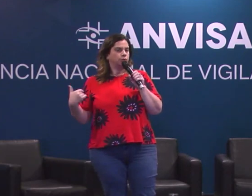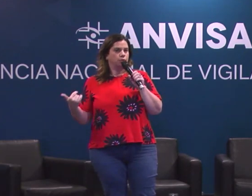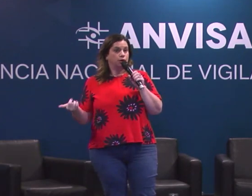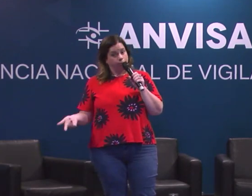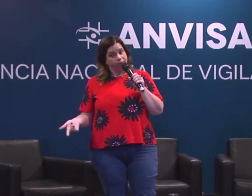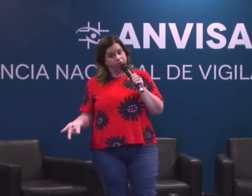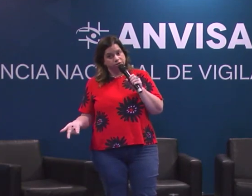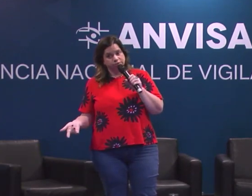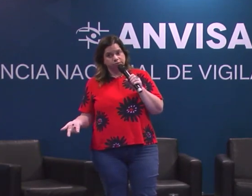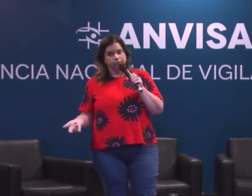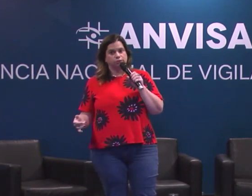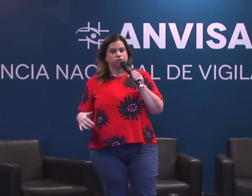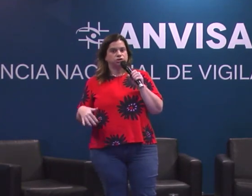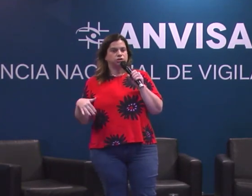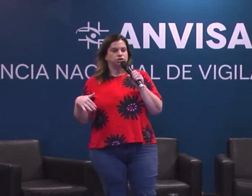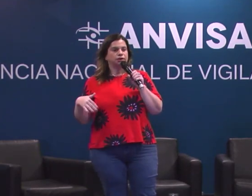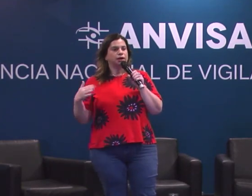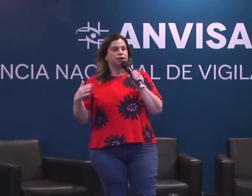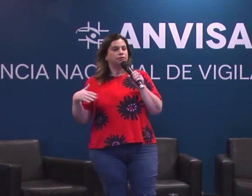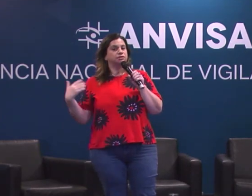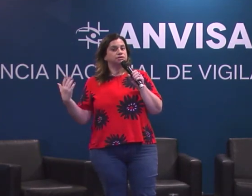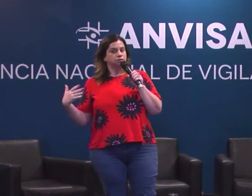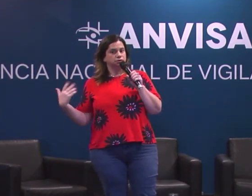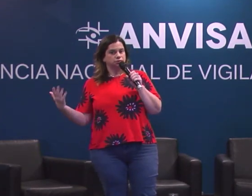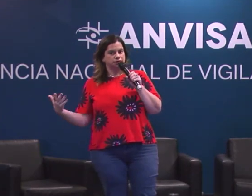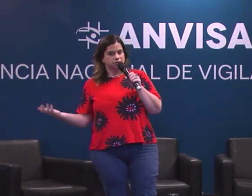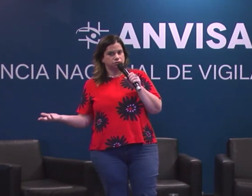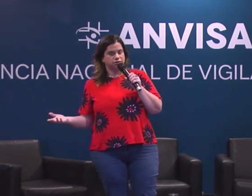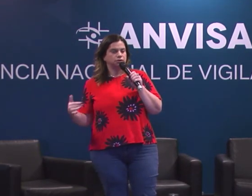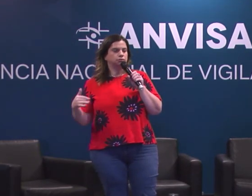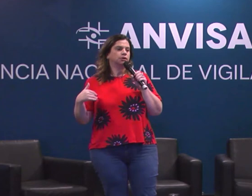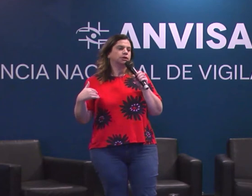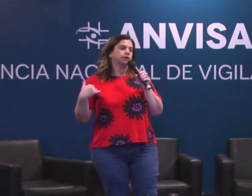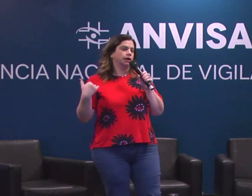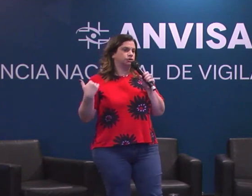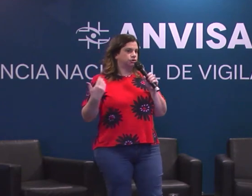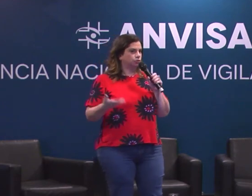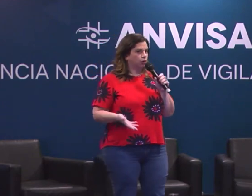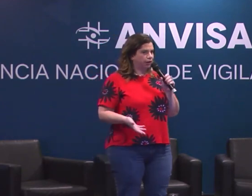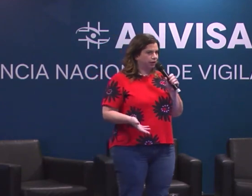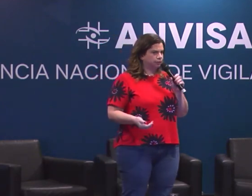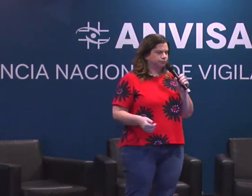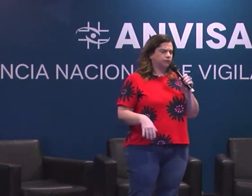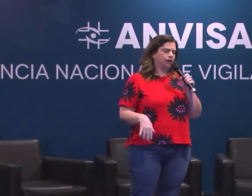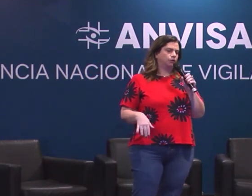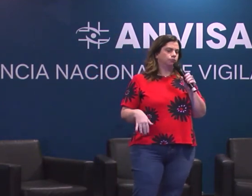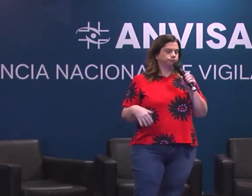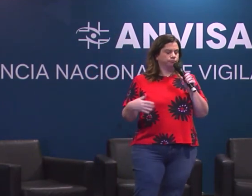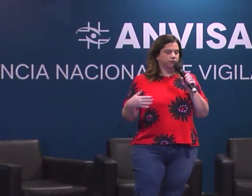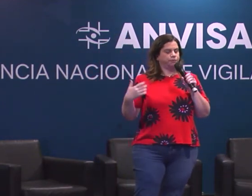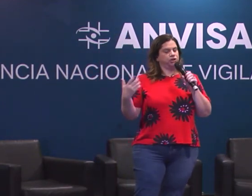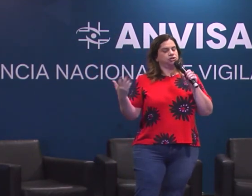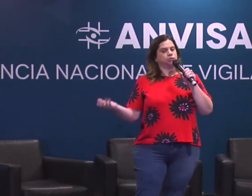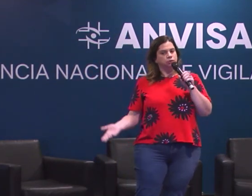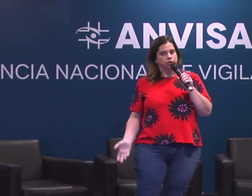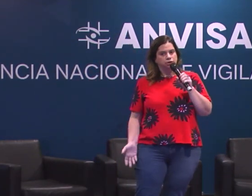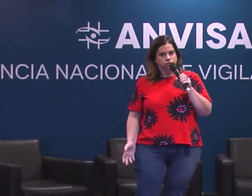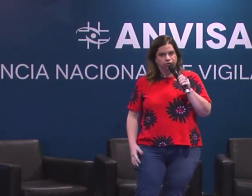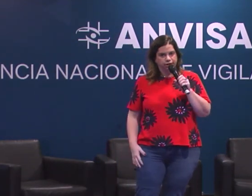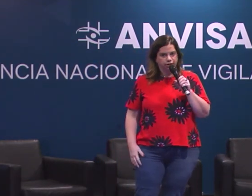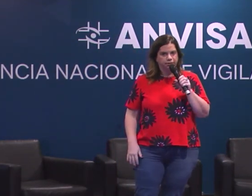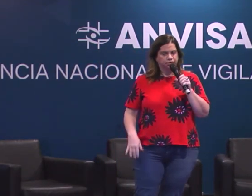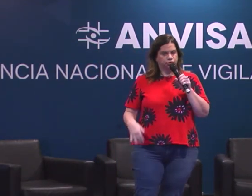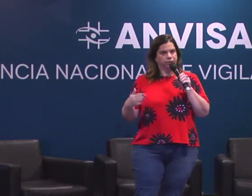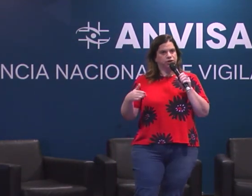com a OPAS, então a gente já está avançando nessa discussão. A gente tem um colega que ele tem uma expertise muito grande no